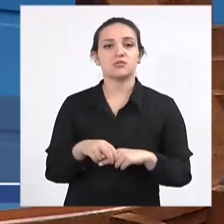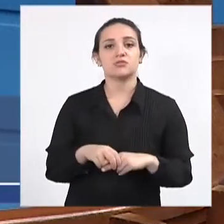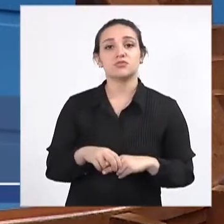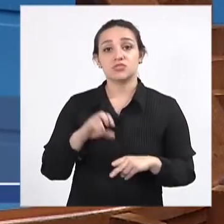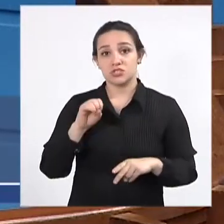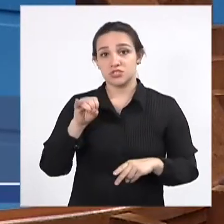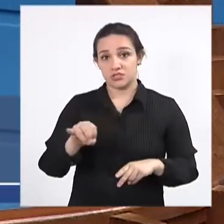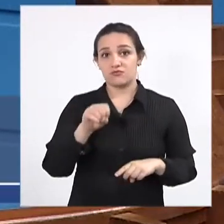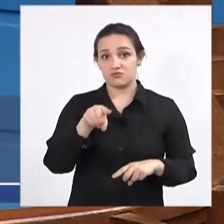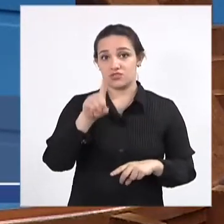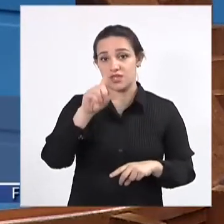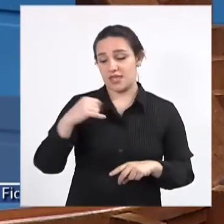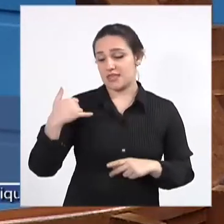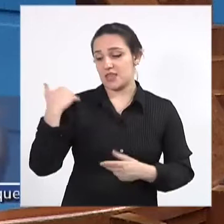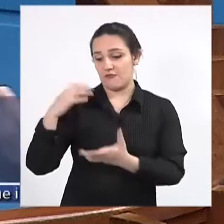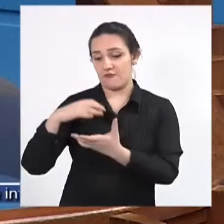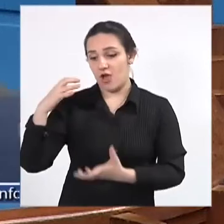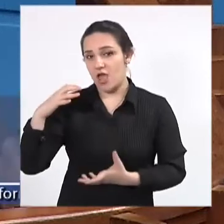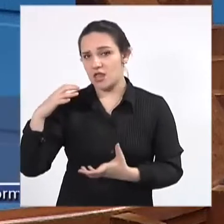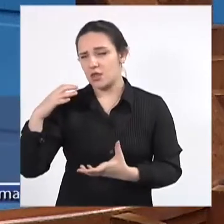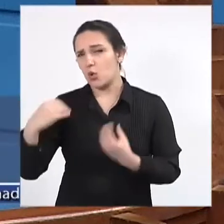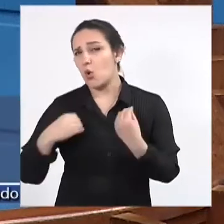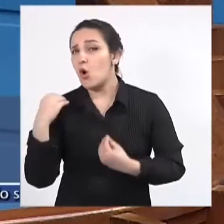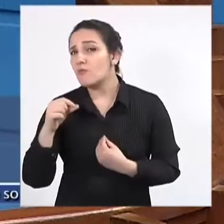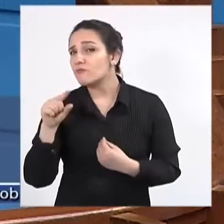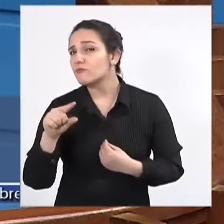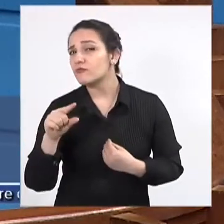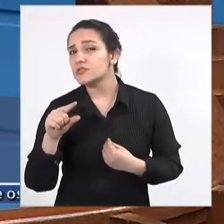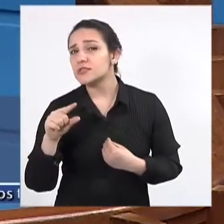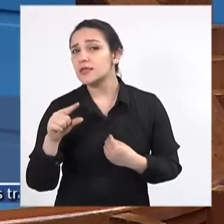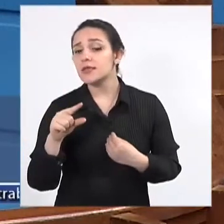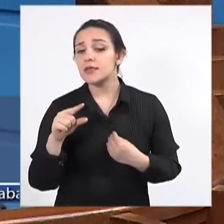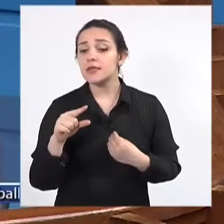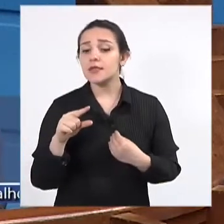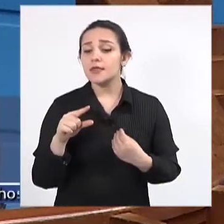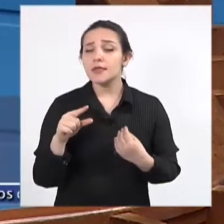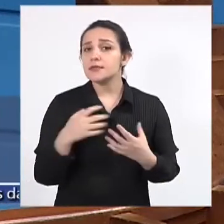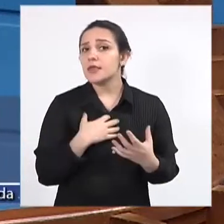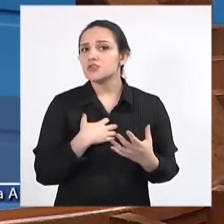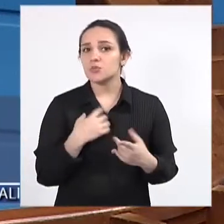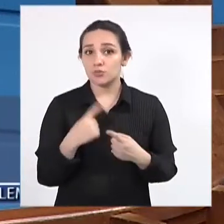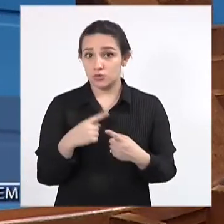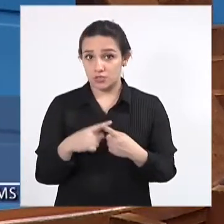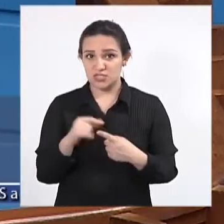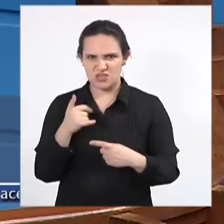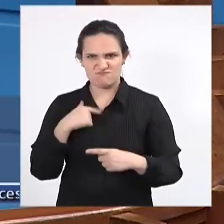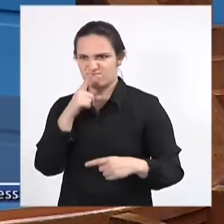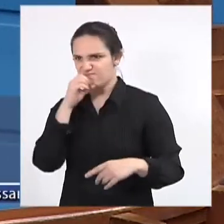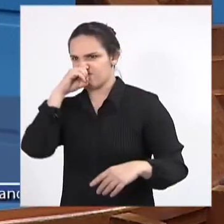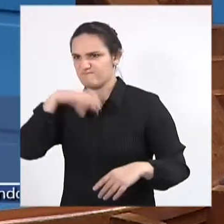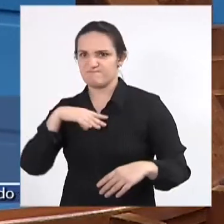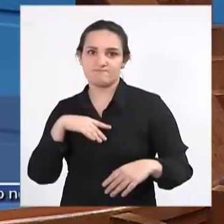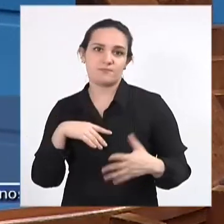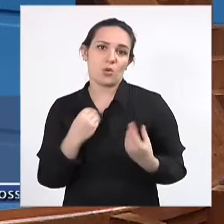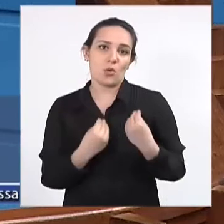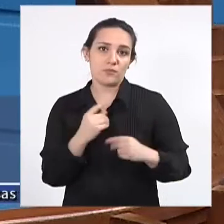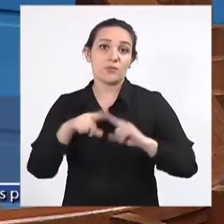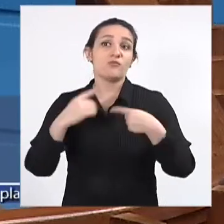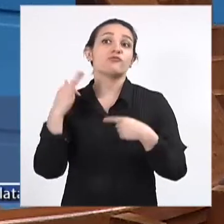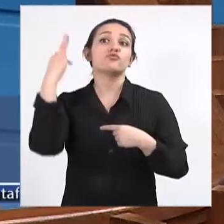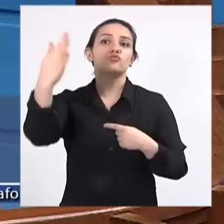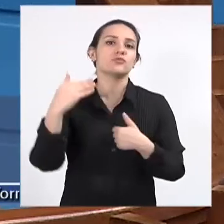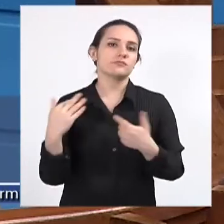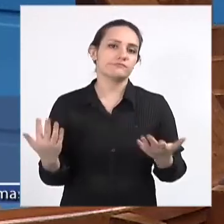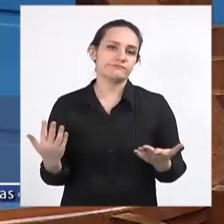o tratamento que nós damos às pessoas idosas hoje. Então, nós temos que dar esse exemplo neste momento. Por